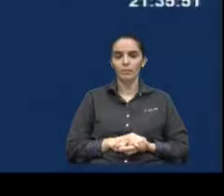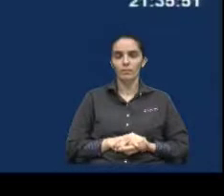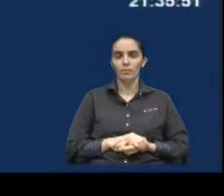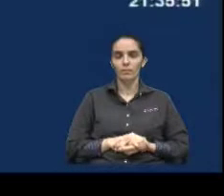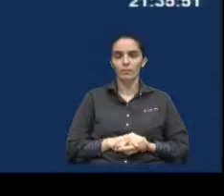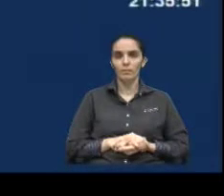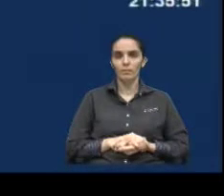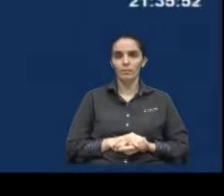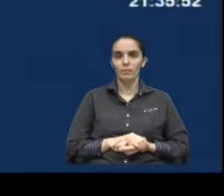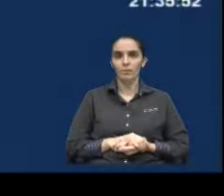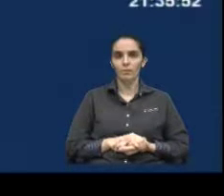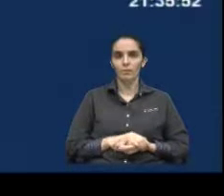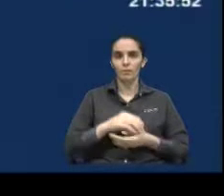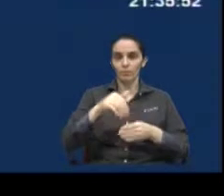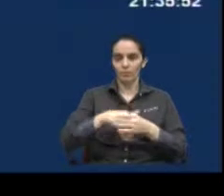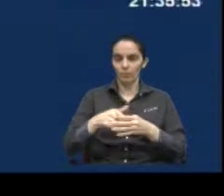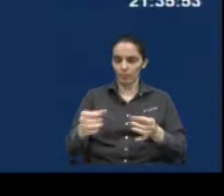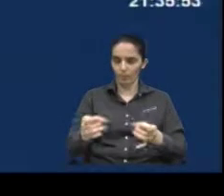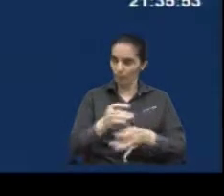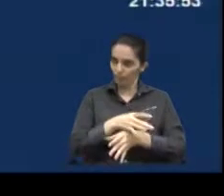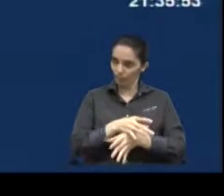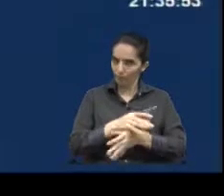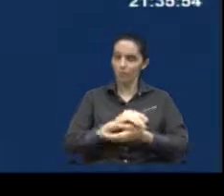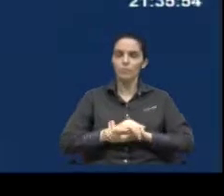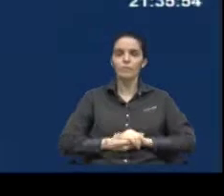Agora sim, está encerrada a votação.